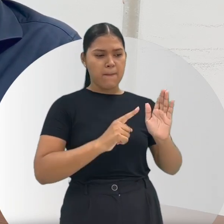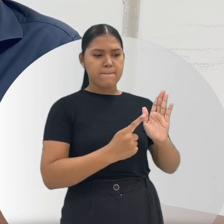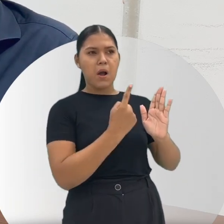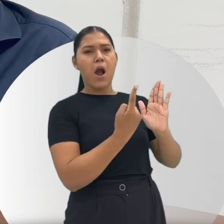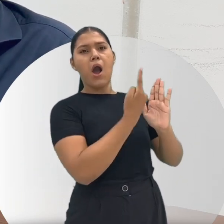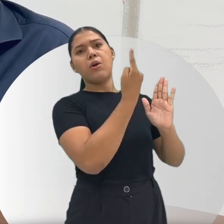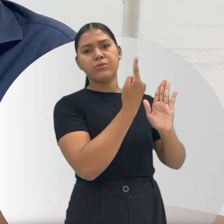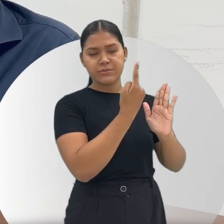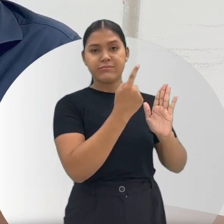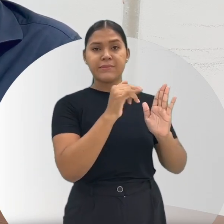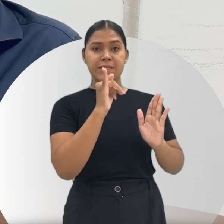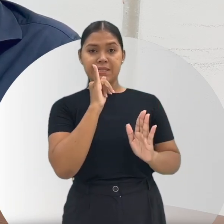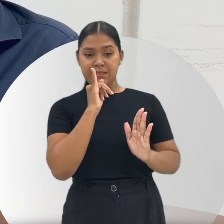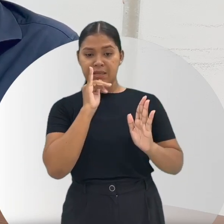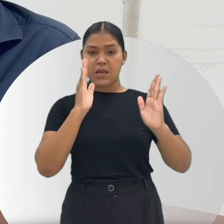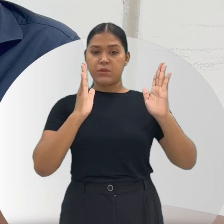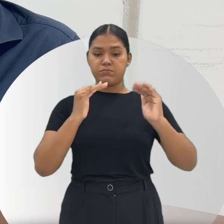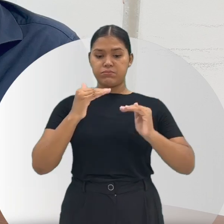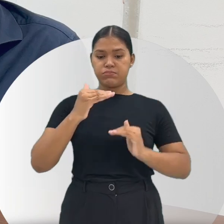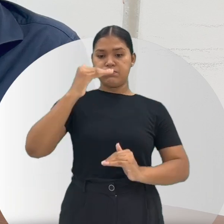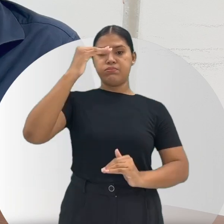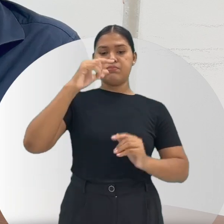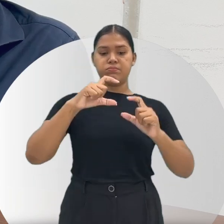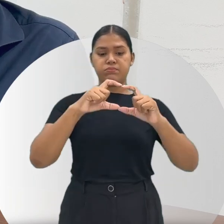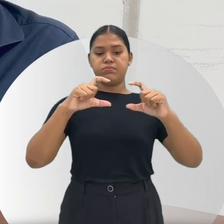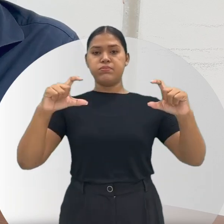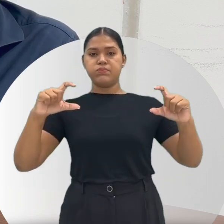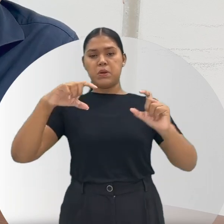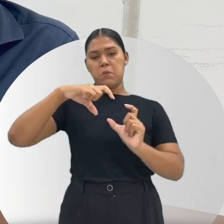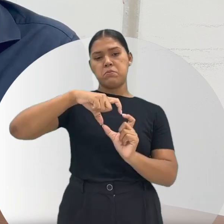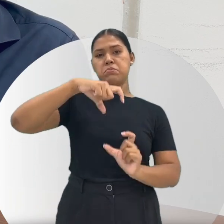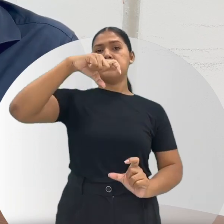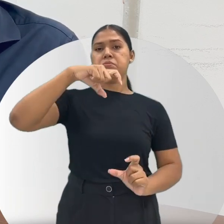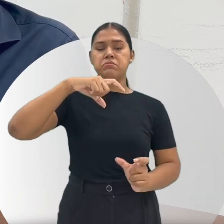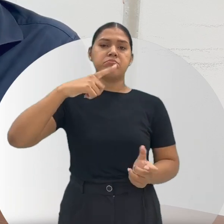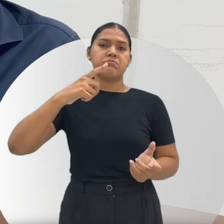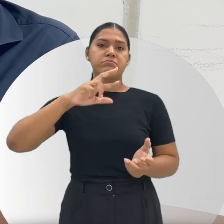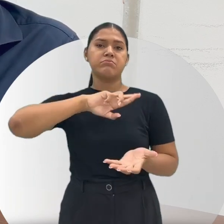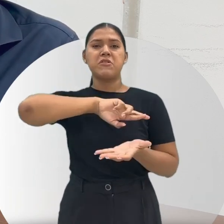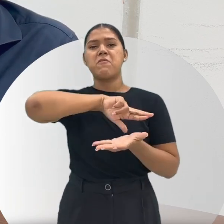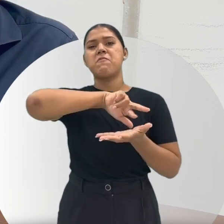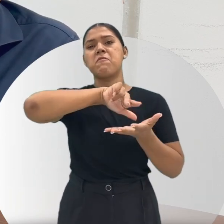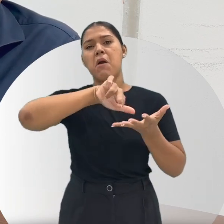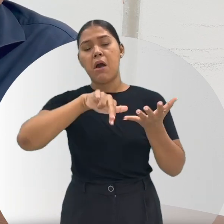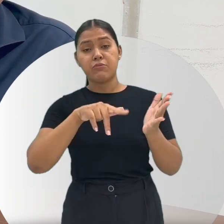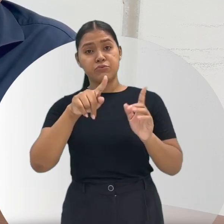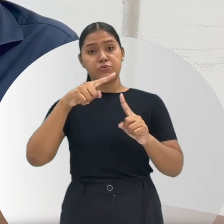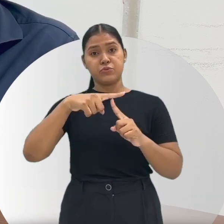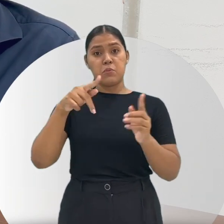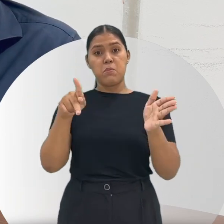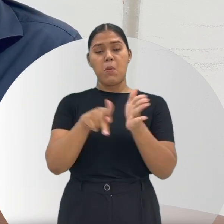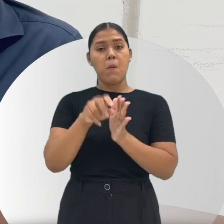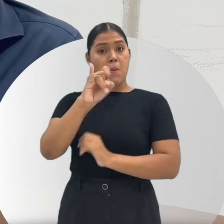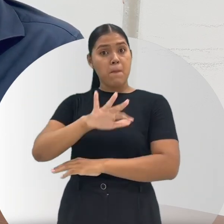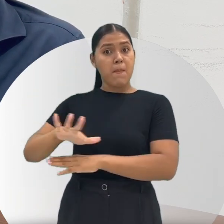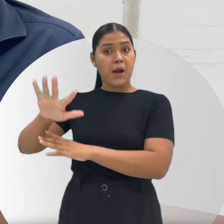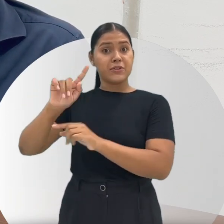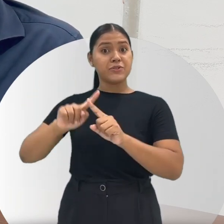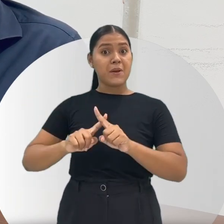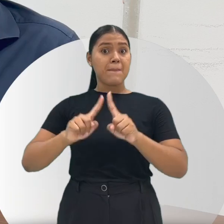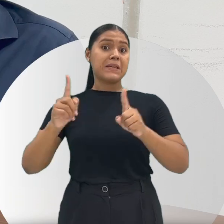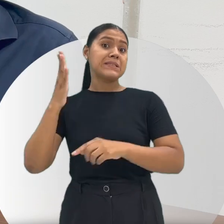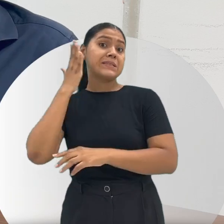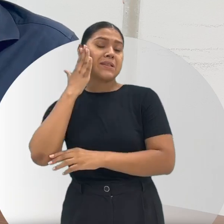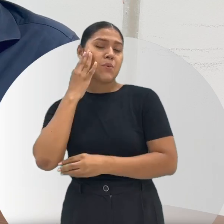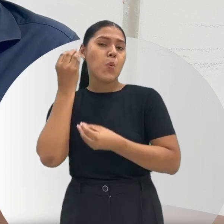forma extraordinária para a estrutura, porque ele é uma figura rígida, ela não se deforma, diferente de qualquer outra figura poligonal. Então, aí que está